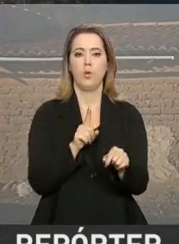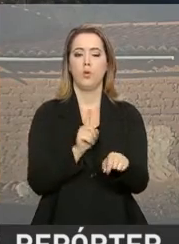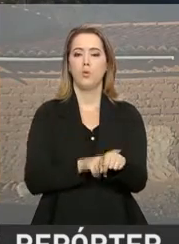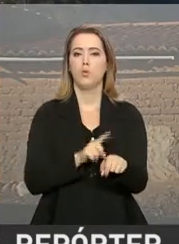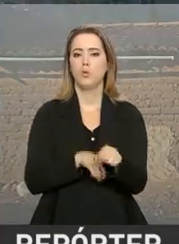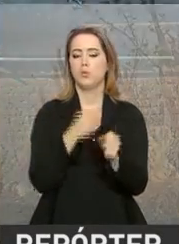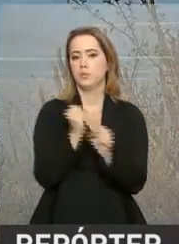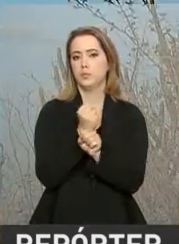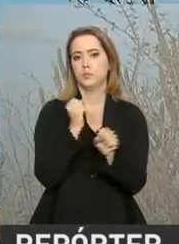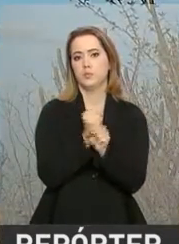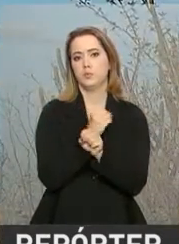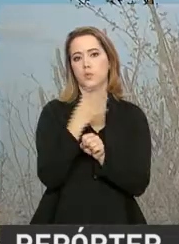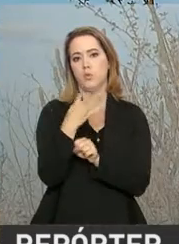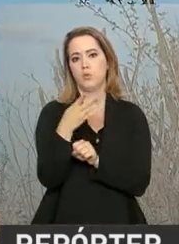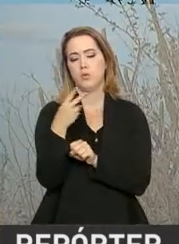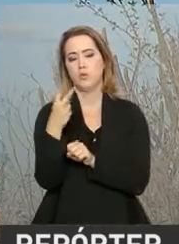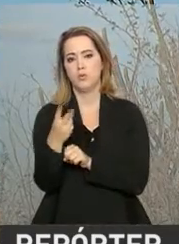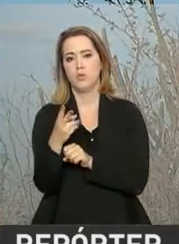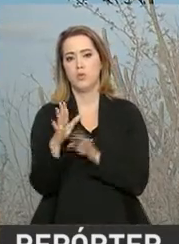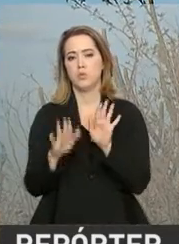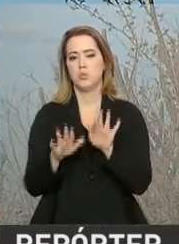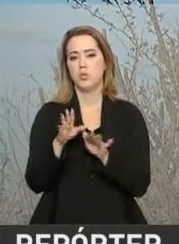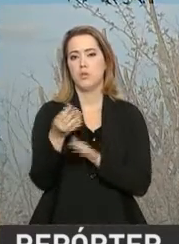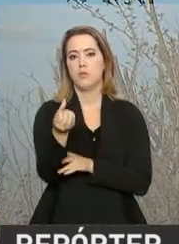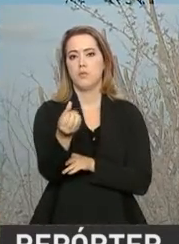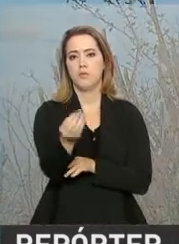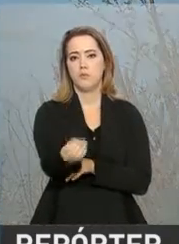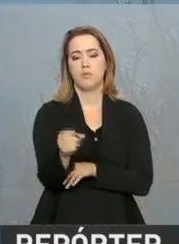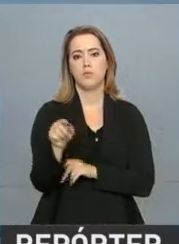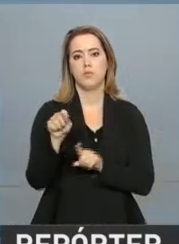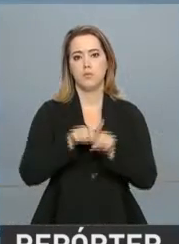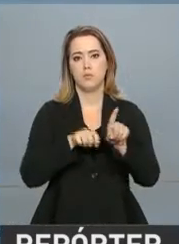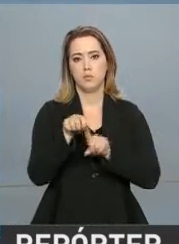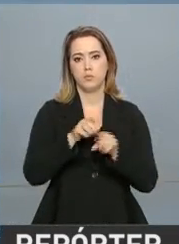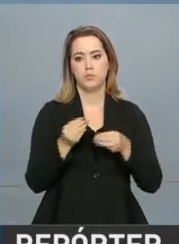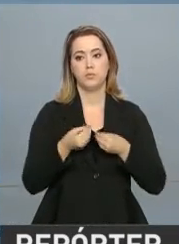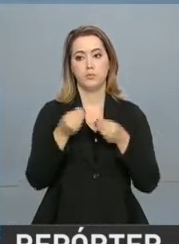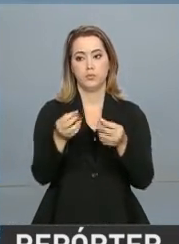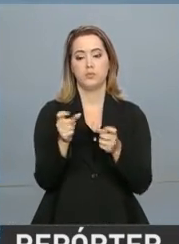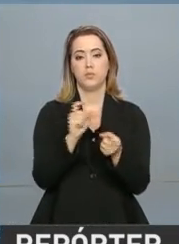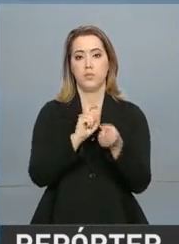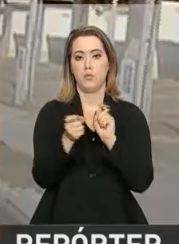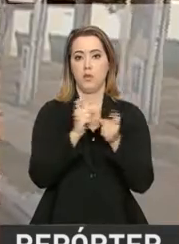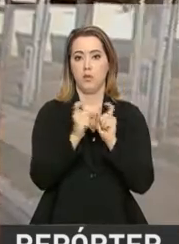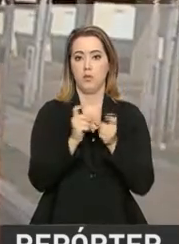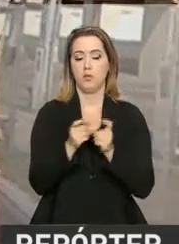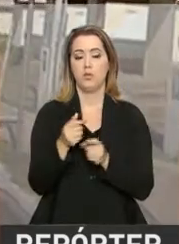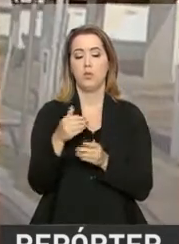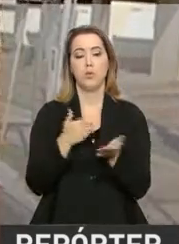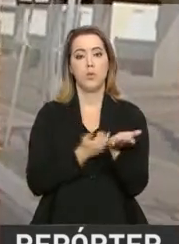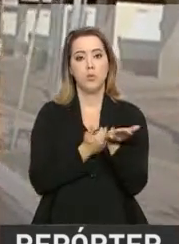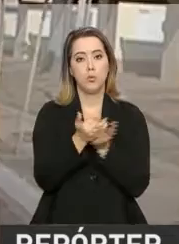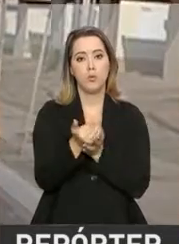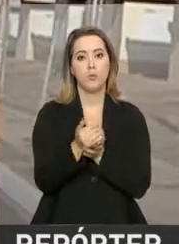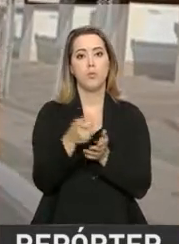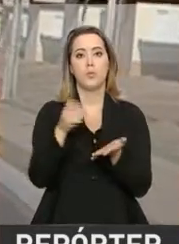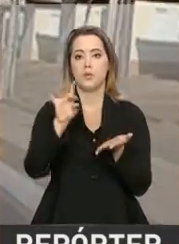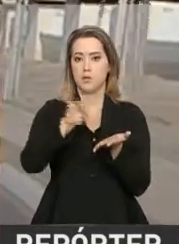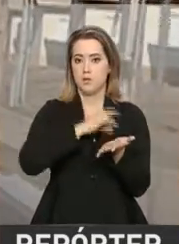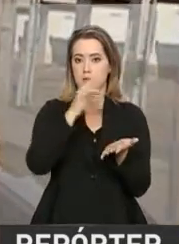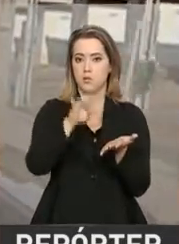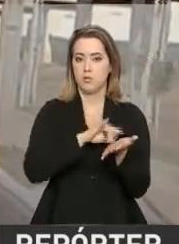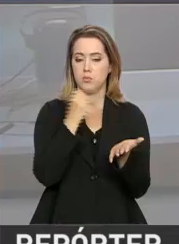varia de 42 a 60 meses e as concessões de 30 anos valem a partir da assinatura